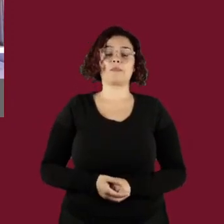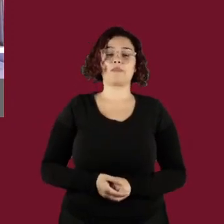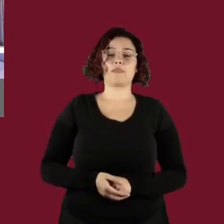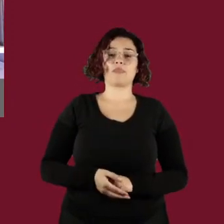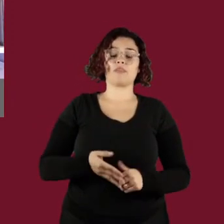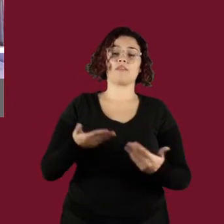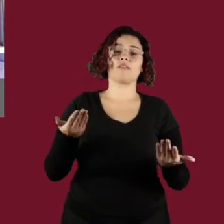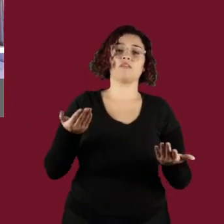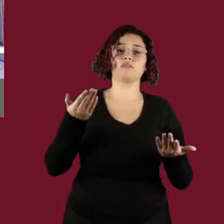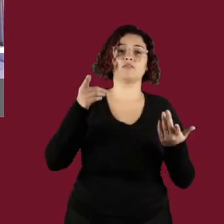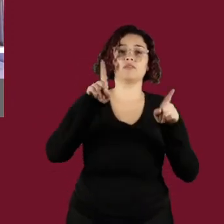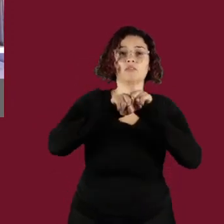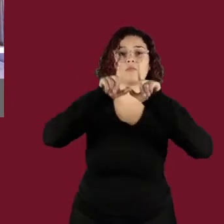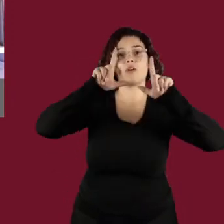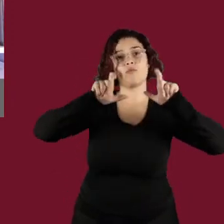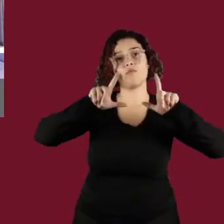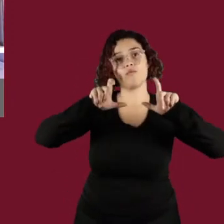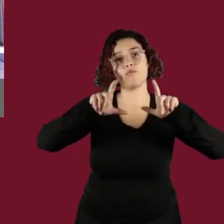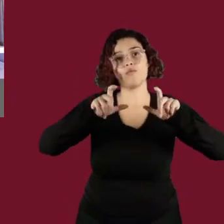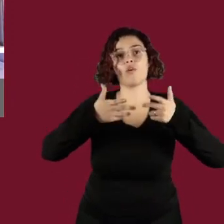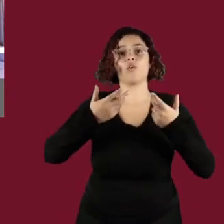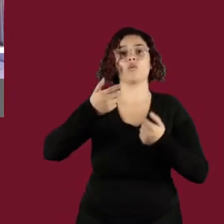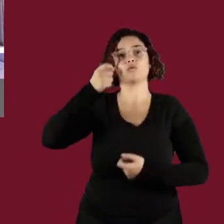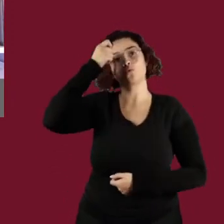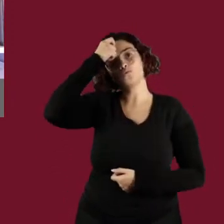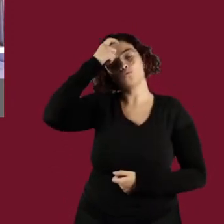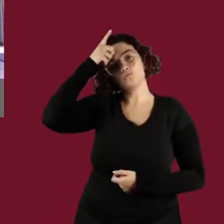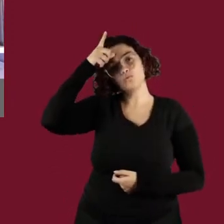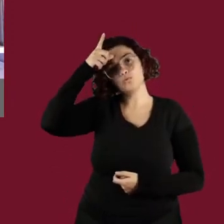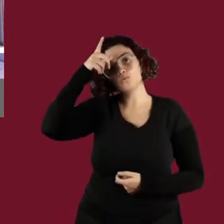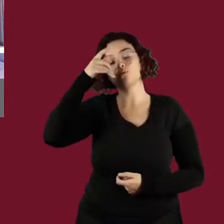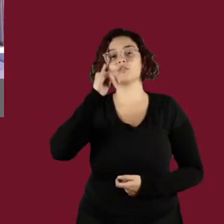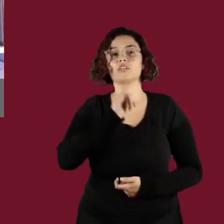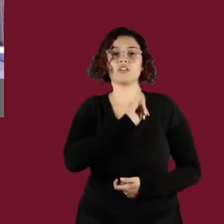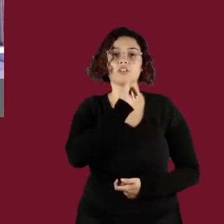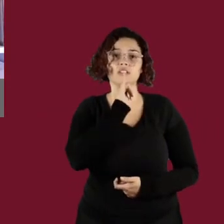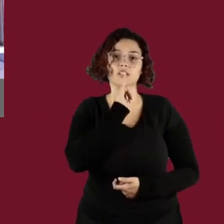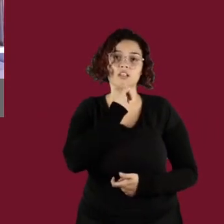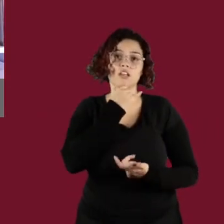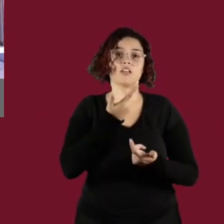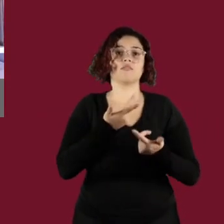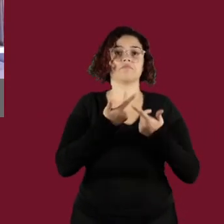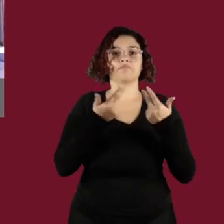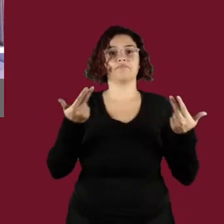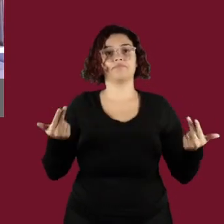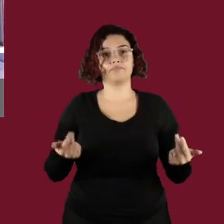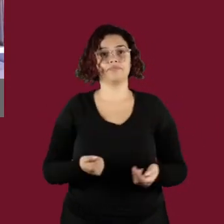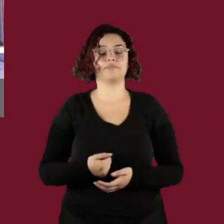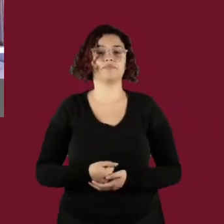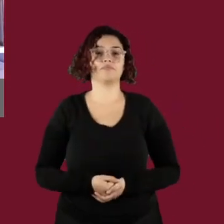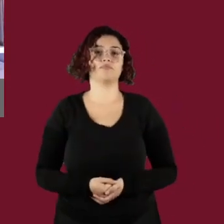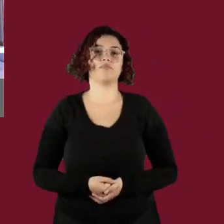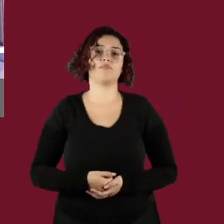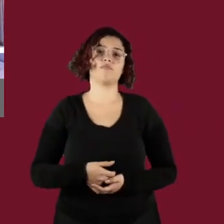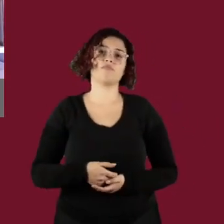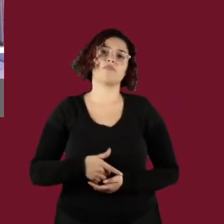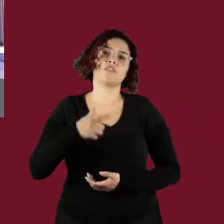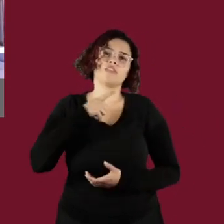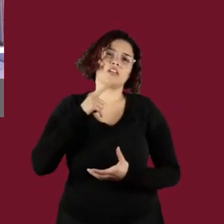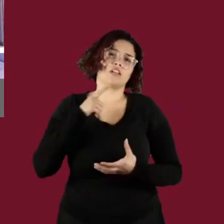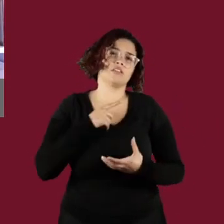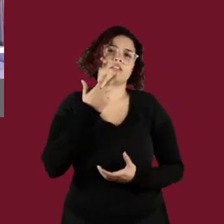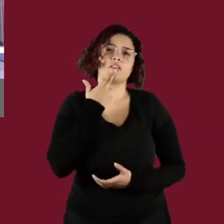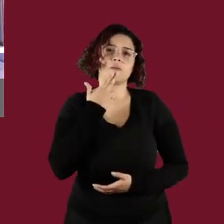é, que retratam alguns aspectos culturais. Hoje é o Dia Mundial da Língua Portuguesa e há um grande componente cultural